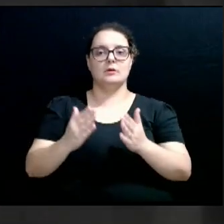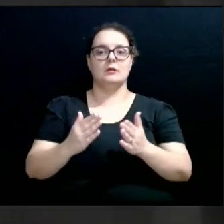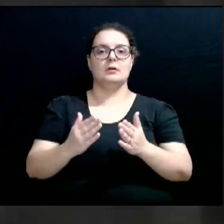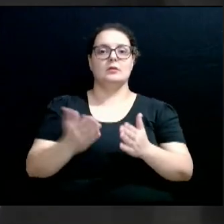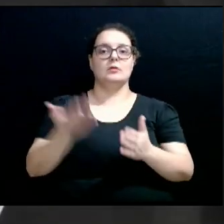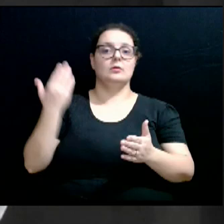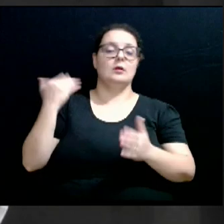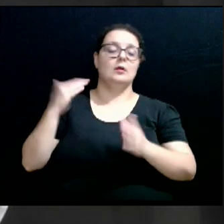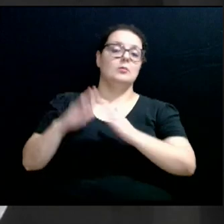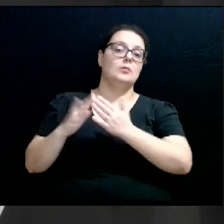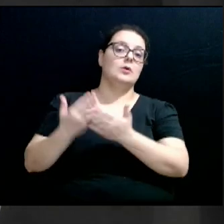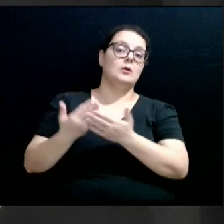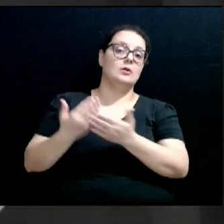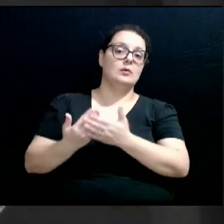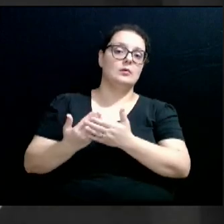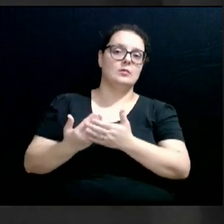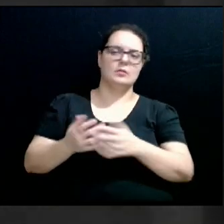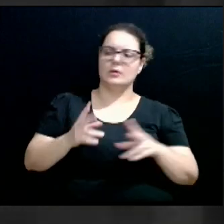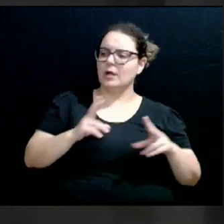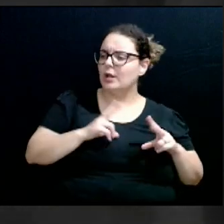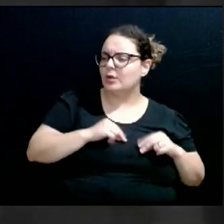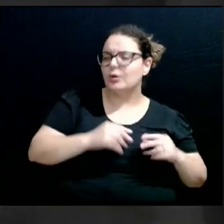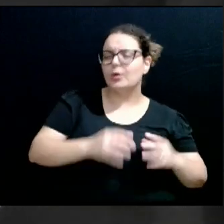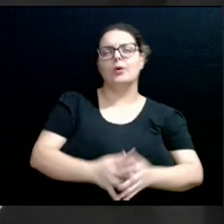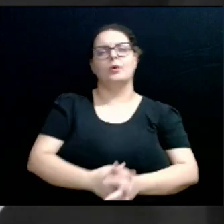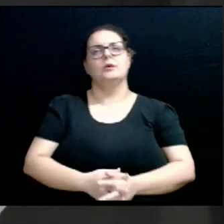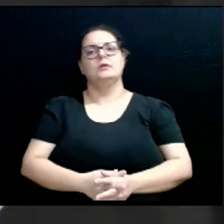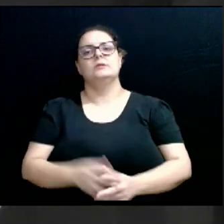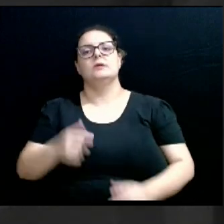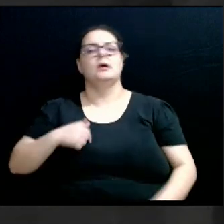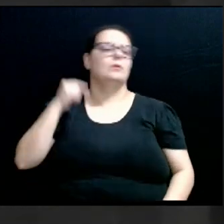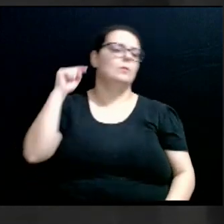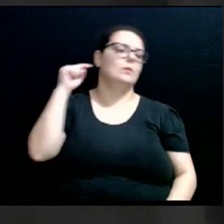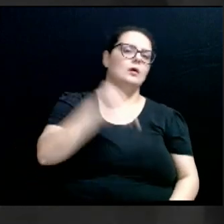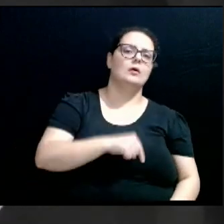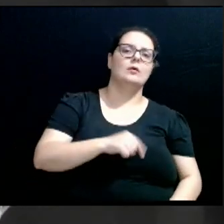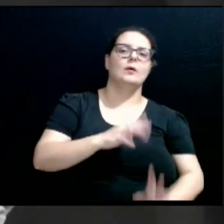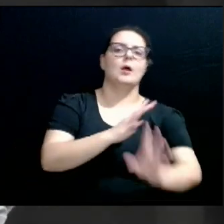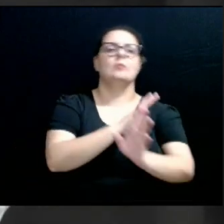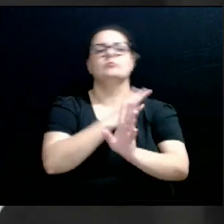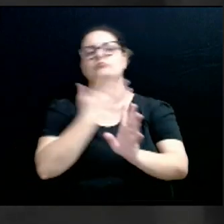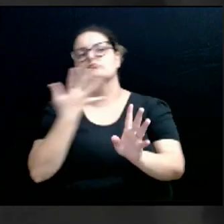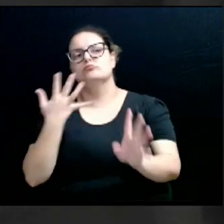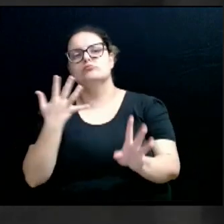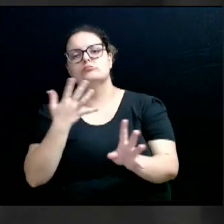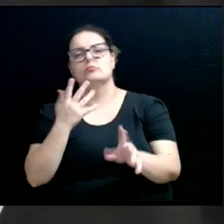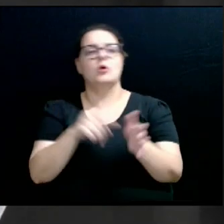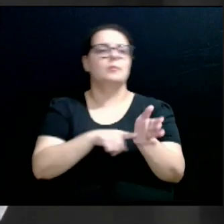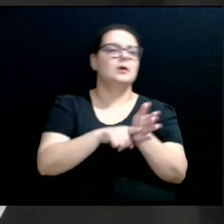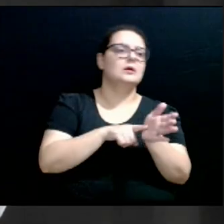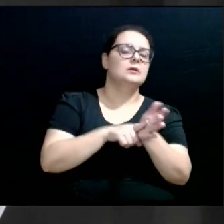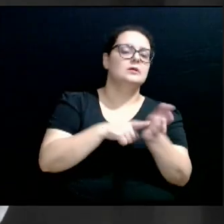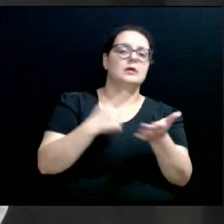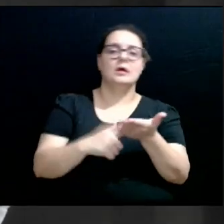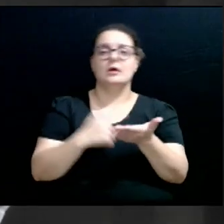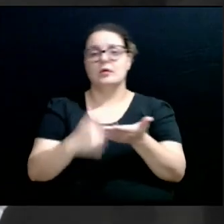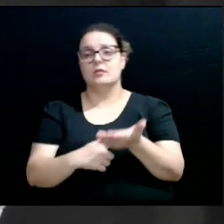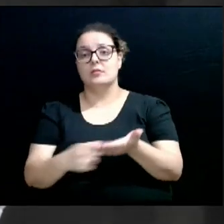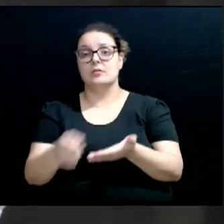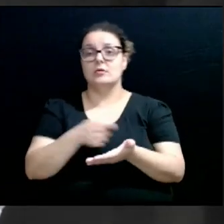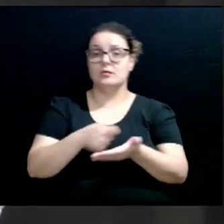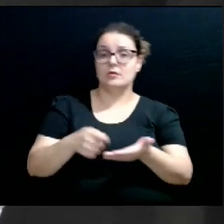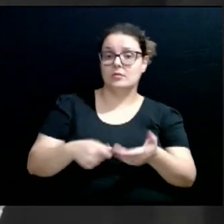chegarem e falar assim, nossa, eu vinha aqui, eu enfrentava fila, eu vinha escrever, eu vinha fazer trabalho. Isso